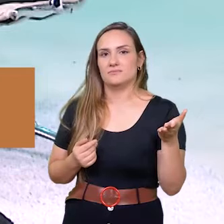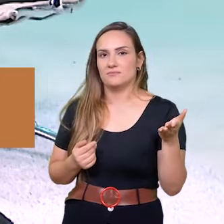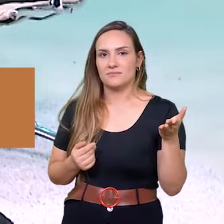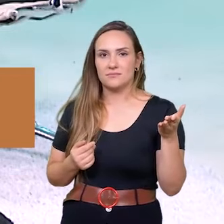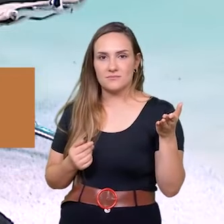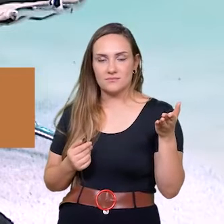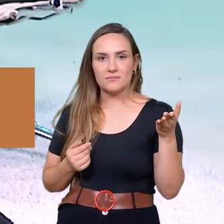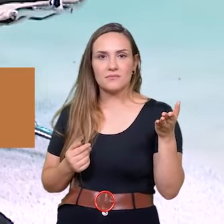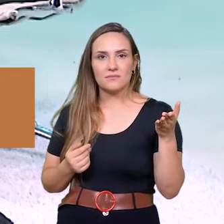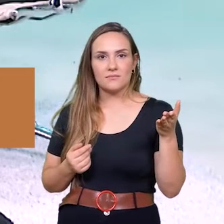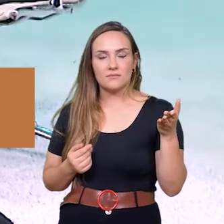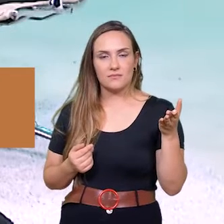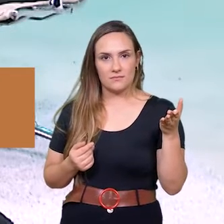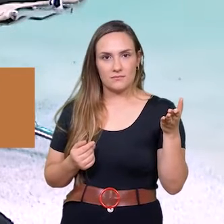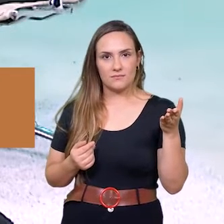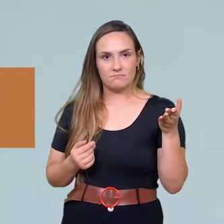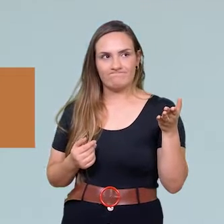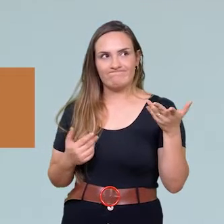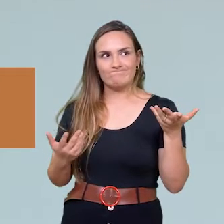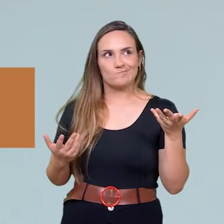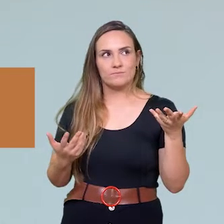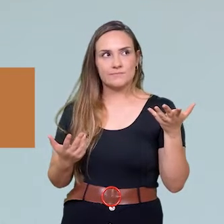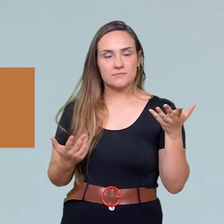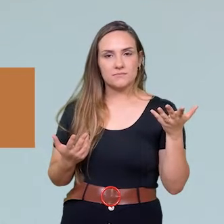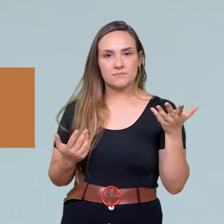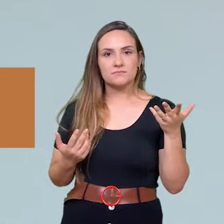beneficiário desse